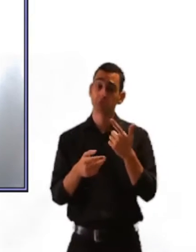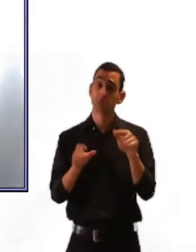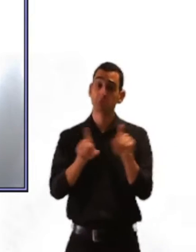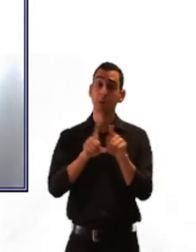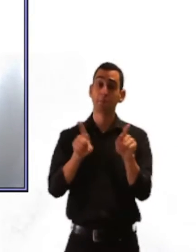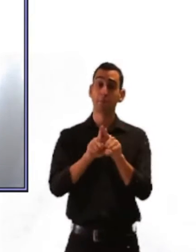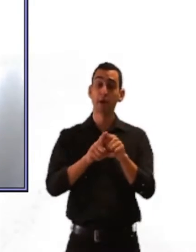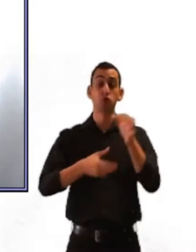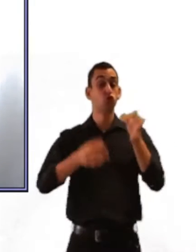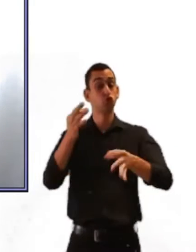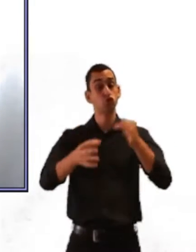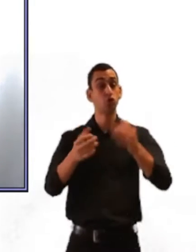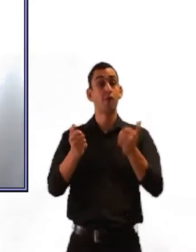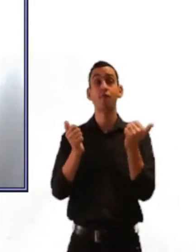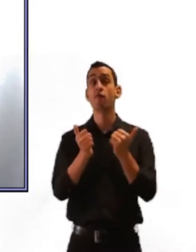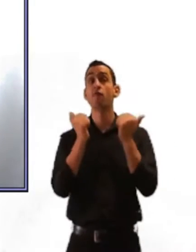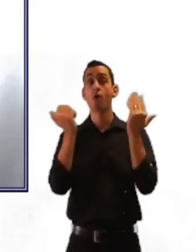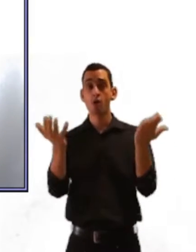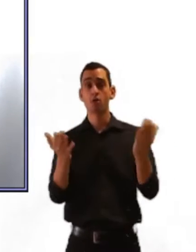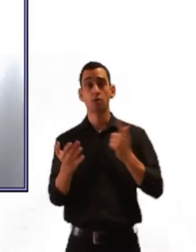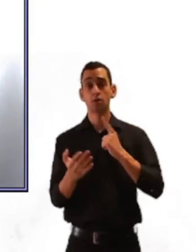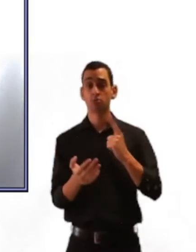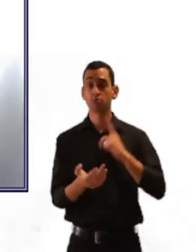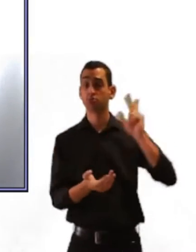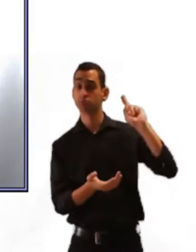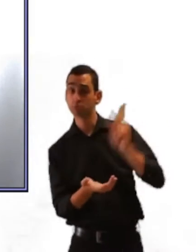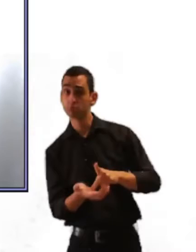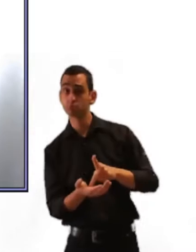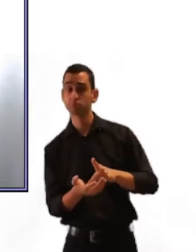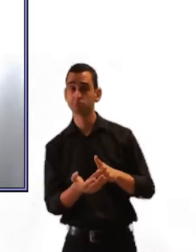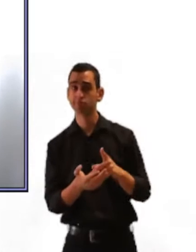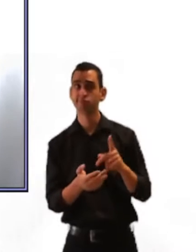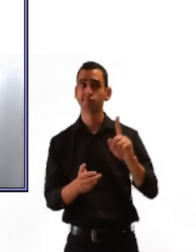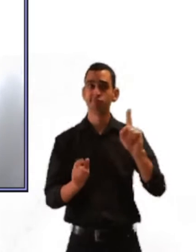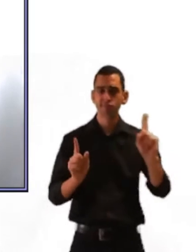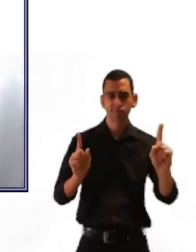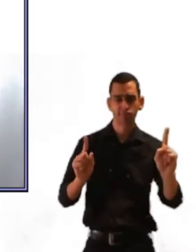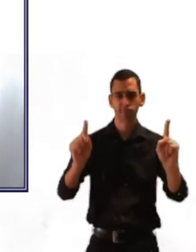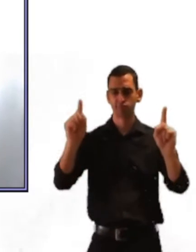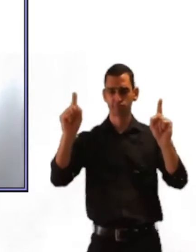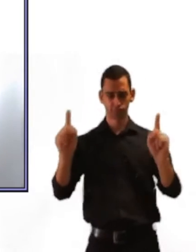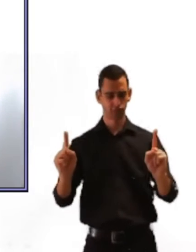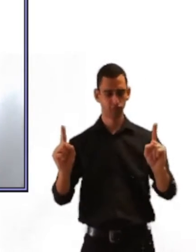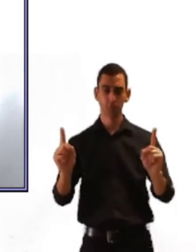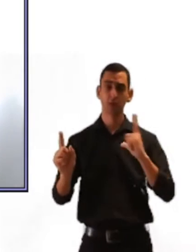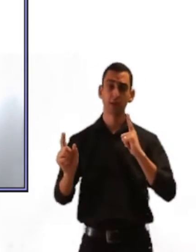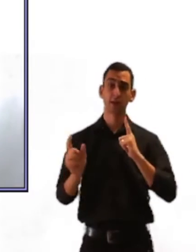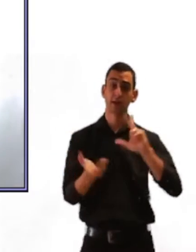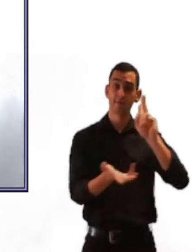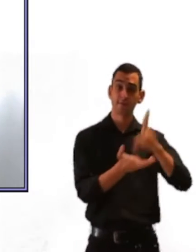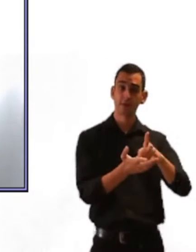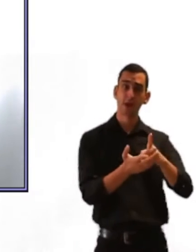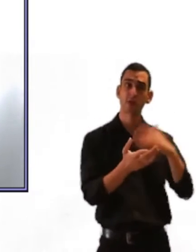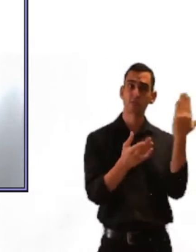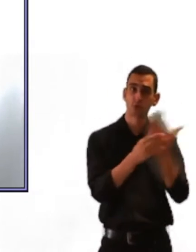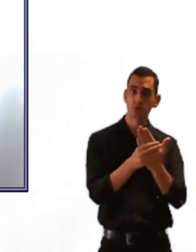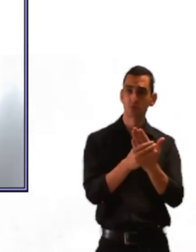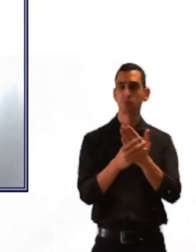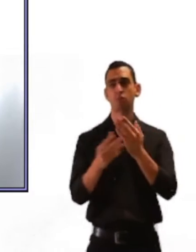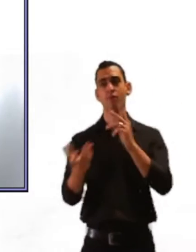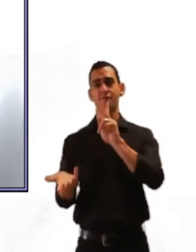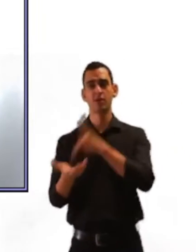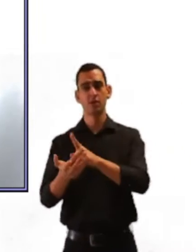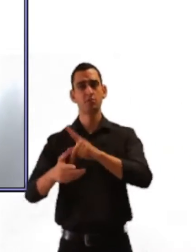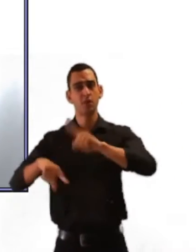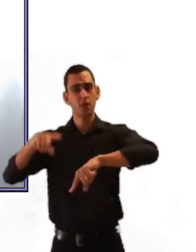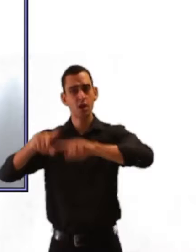existe efetivamente uma verdade? Essa distinção clássica entre verdade processual e verdade material, ou verdade